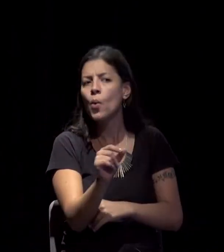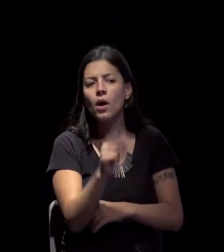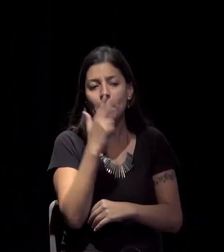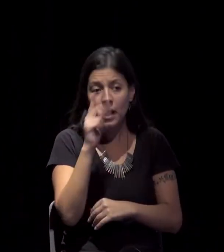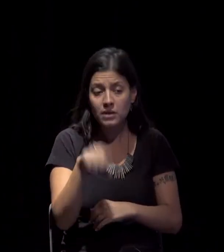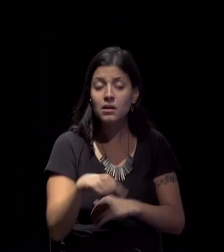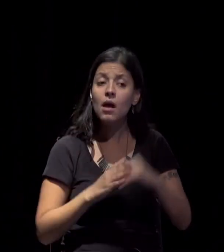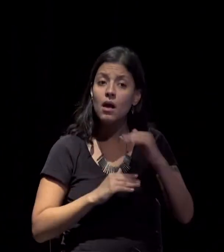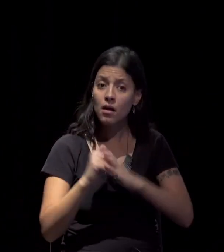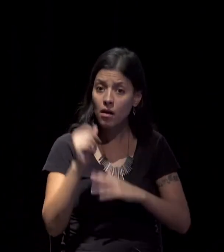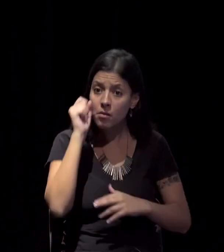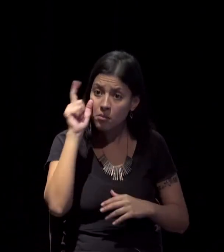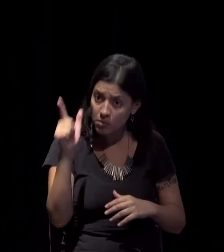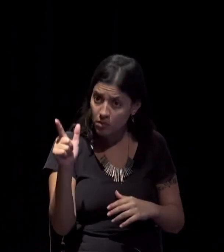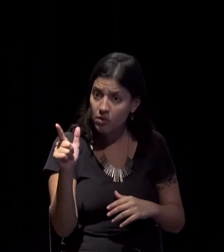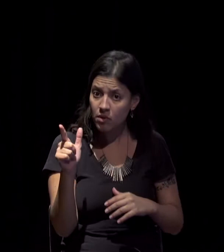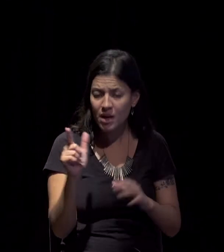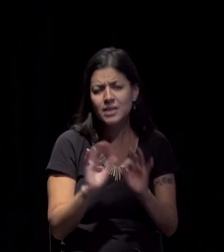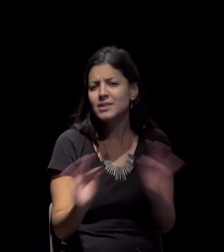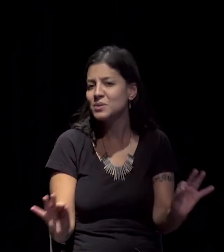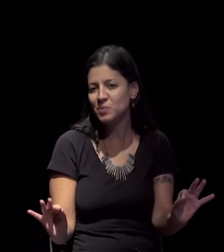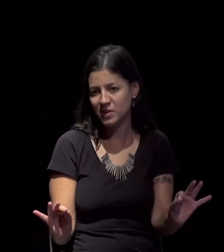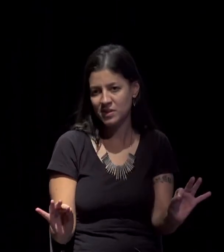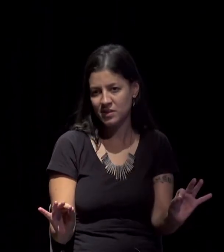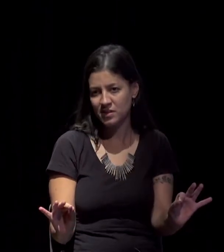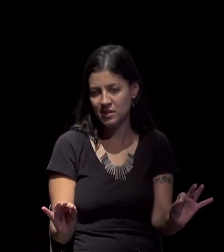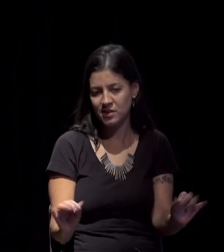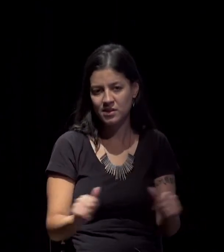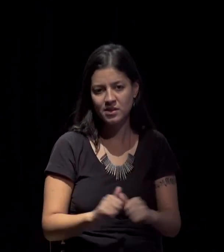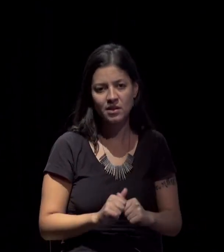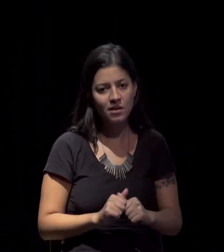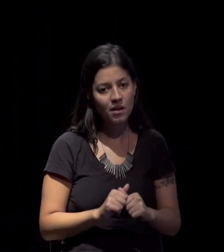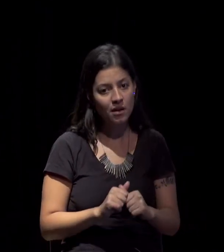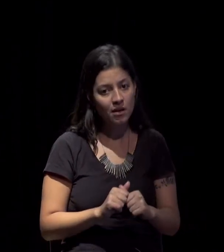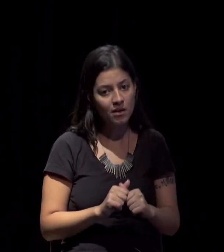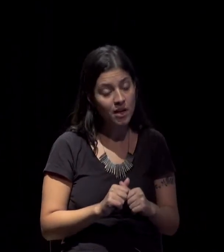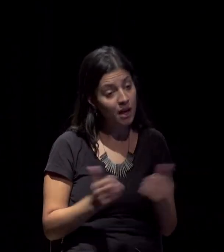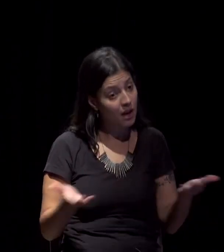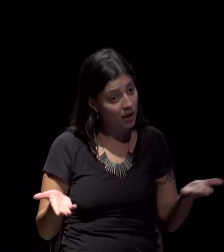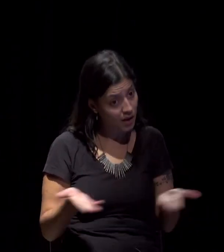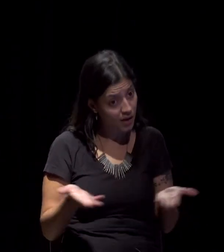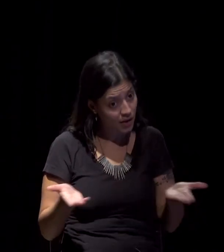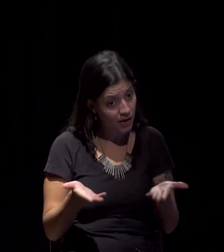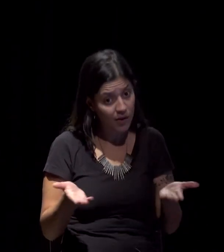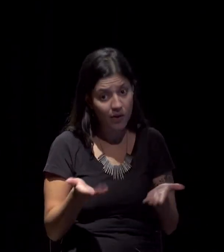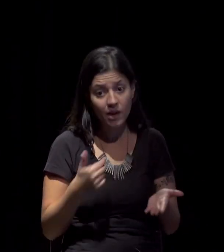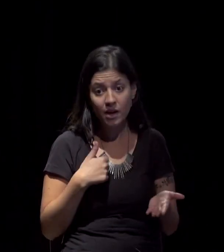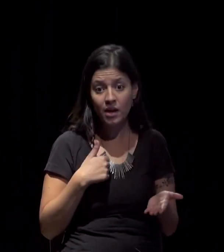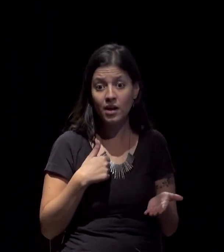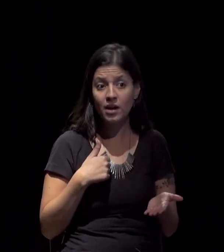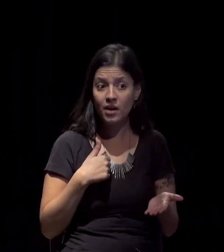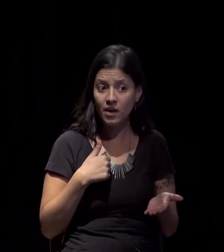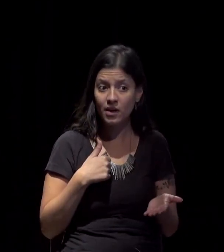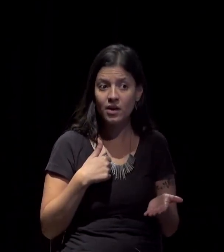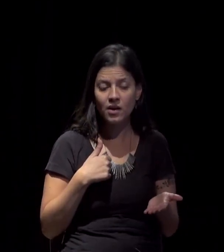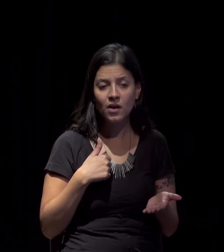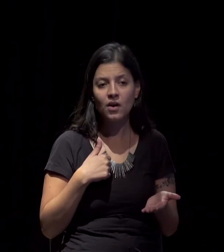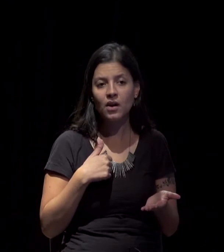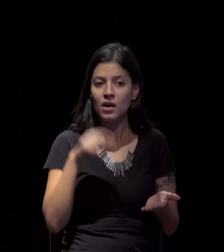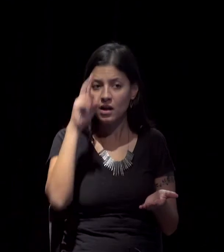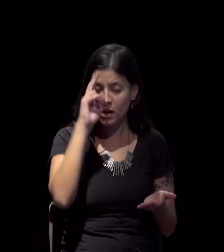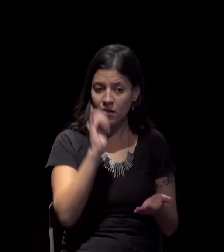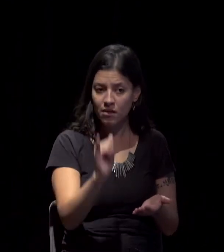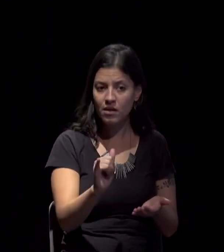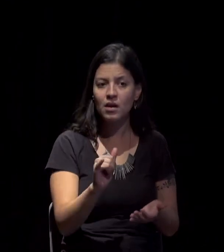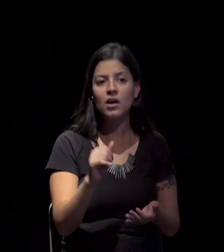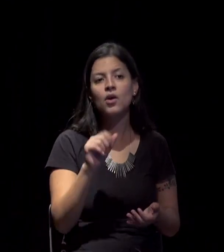prática cultural, um folguedo relativamente simples. E aqui eu faço uma pequena pausa para lembrar